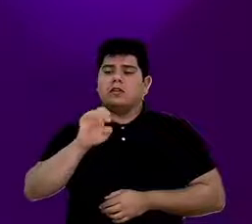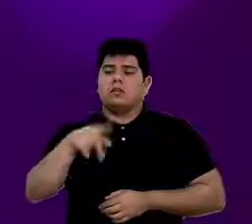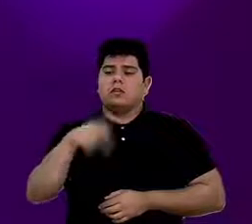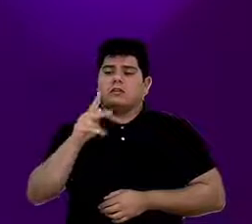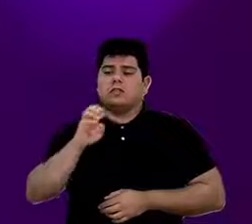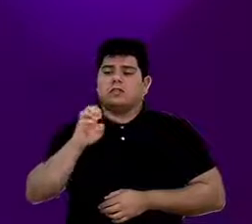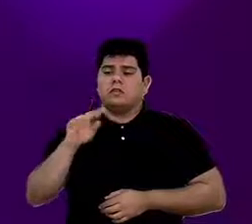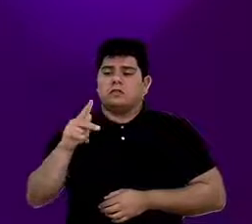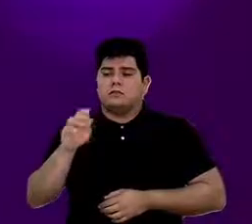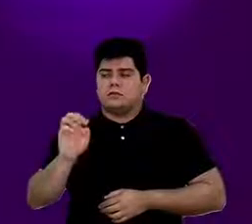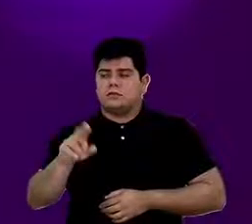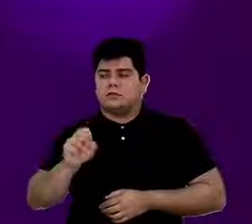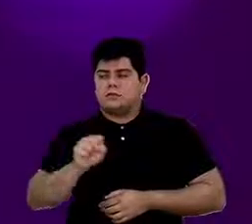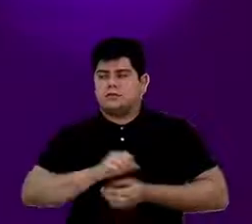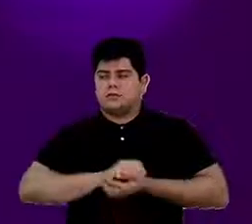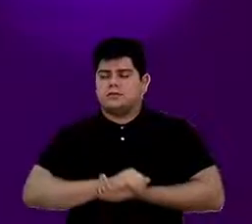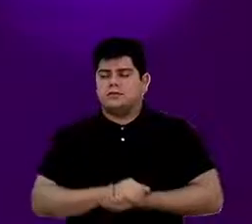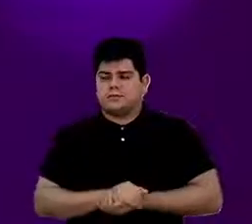estudo invasivo.